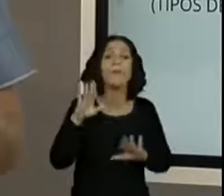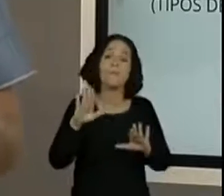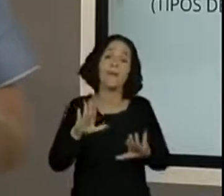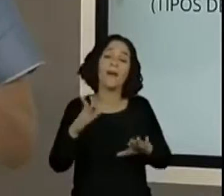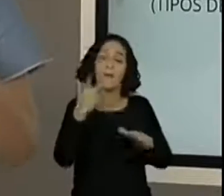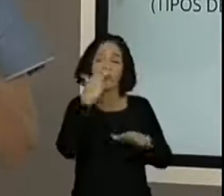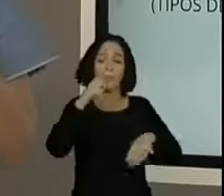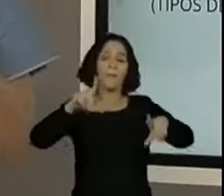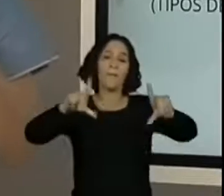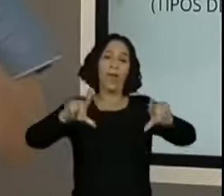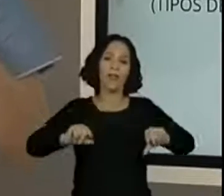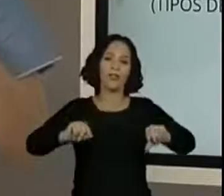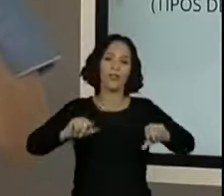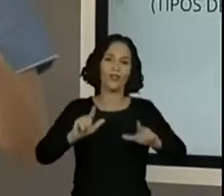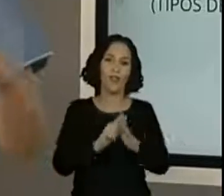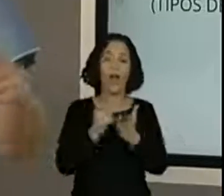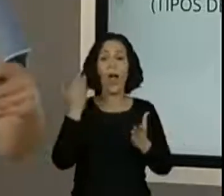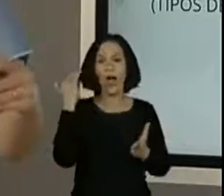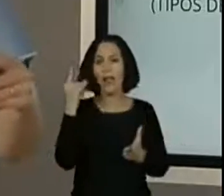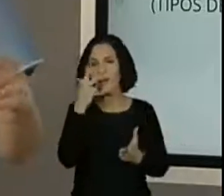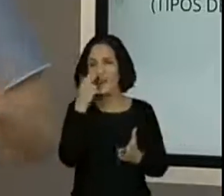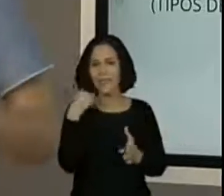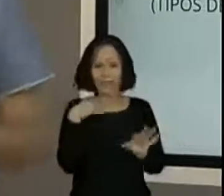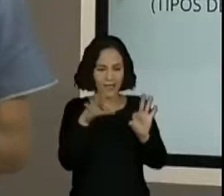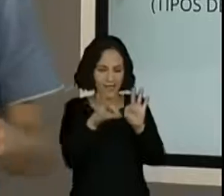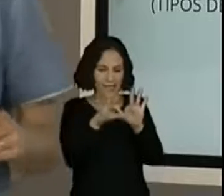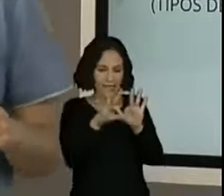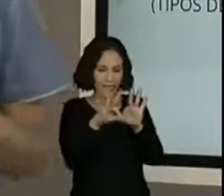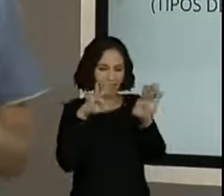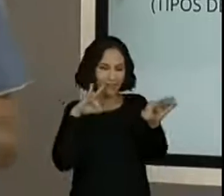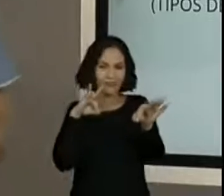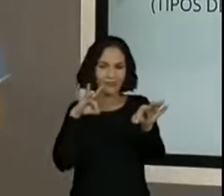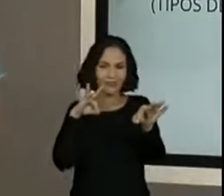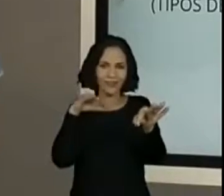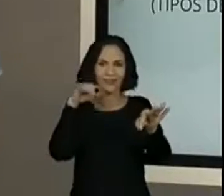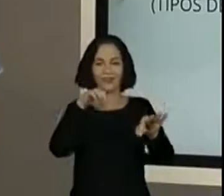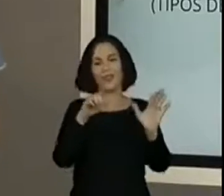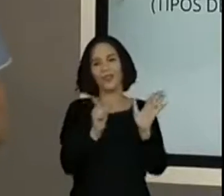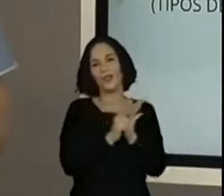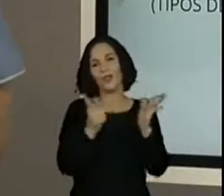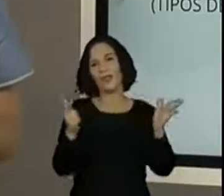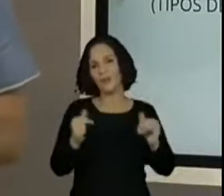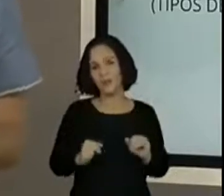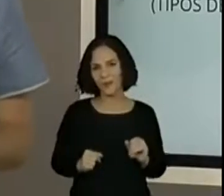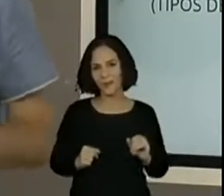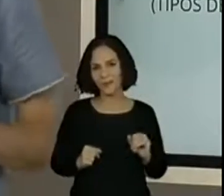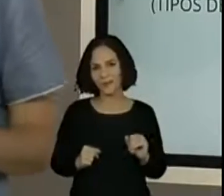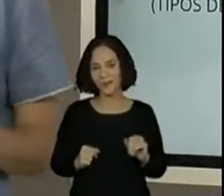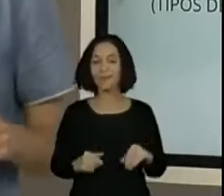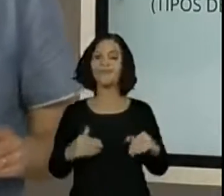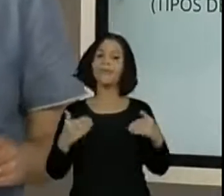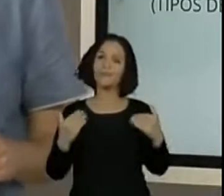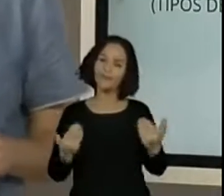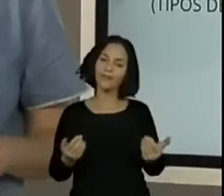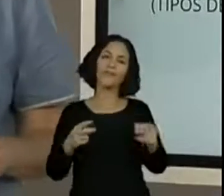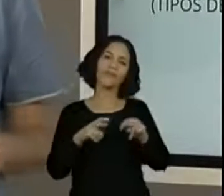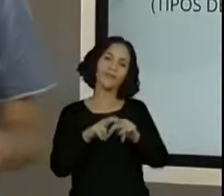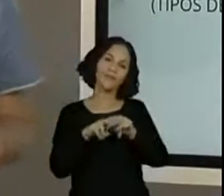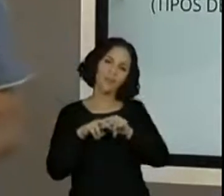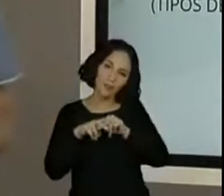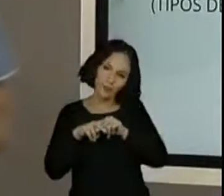mas não tem essa coisa. Mas era como se a gente rasgasse uma tirinha do jornal. Então, por isso surgiu esse